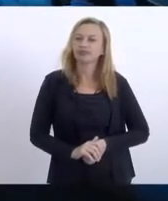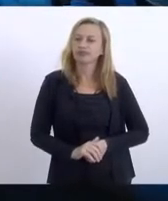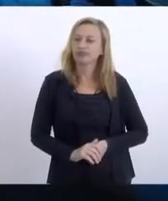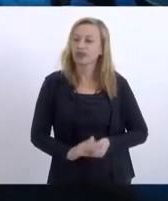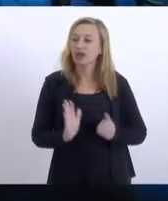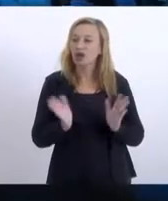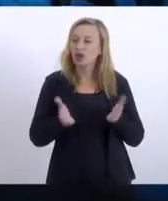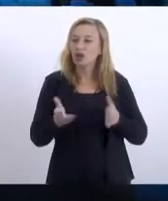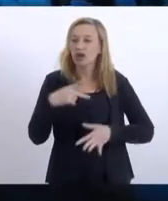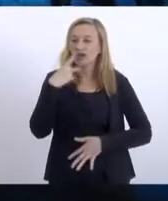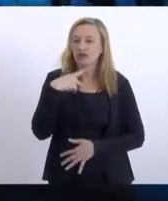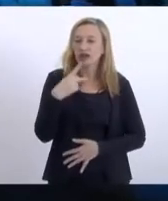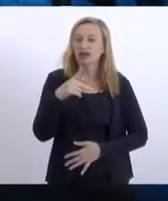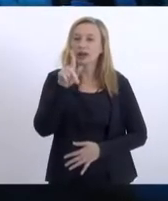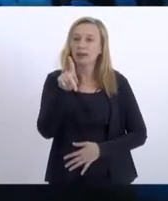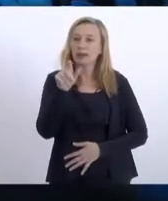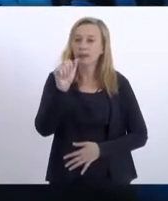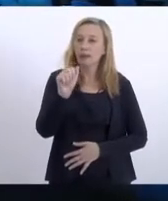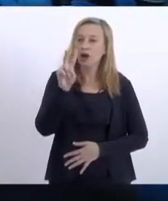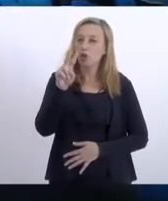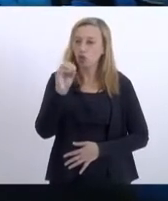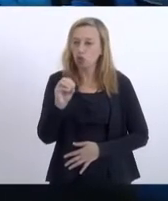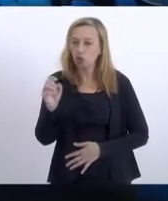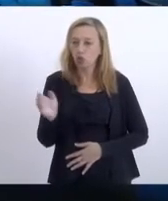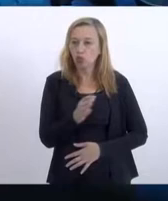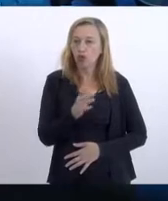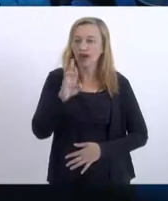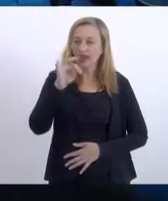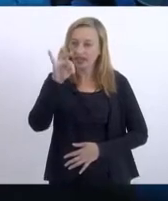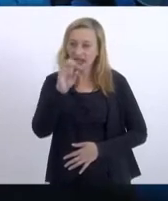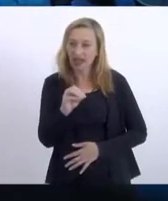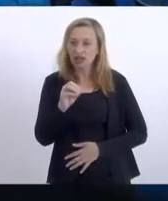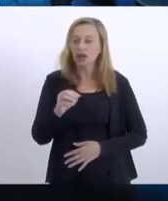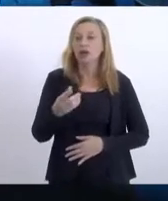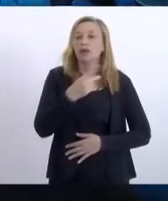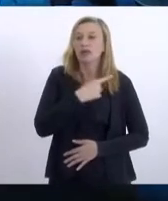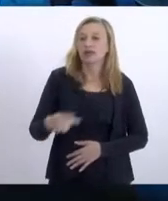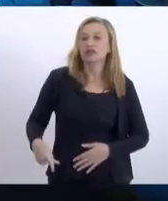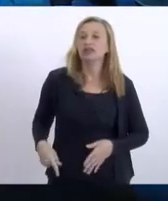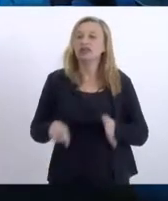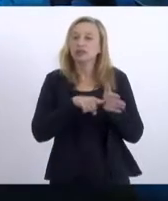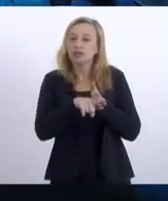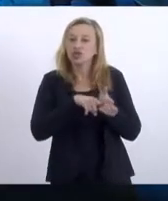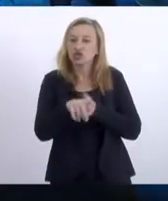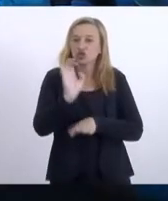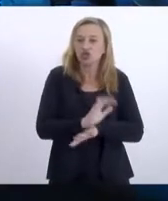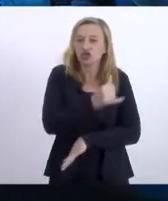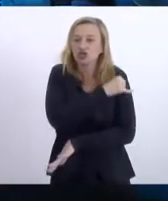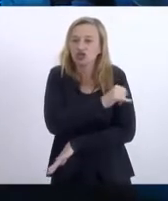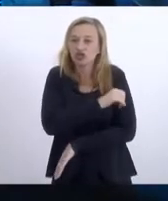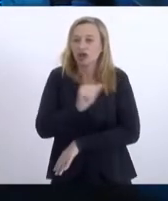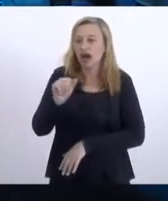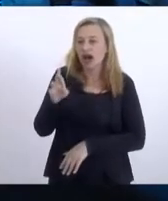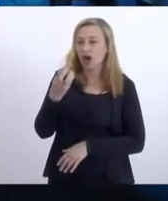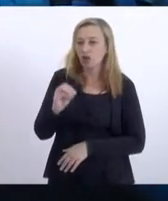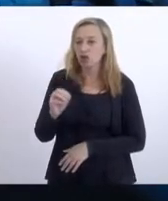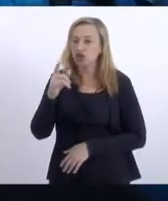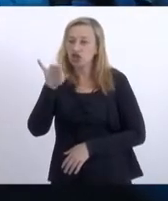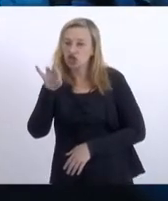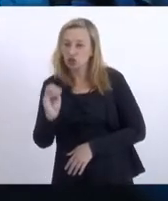Passo a palavra a Paulo Renato Bastos, presidente da Empresa de Pesquisa Agropecuária do Estado do Rio de Janeiro, Pesagro Rio.